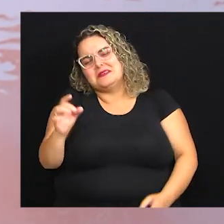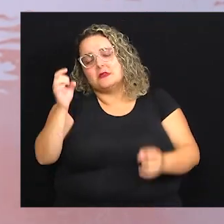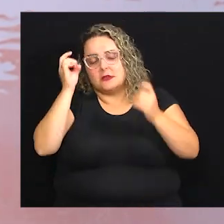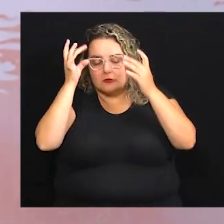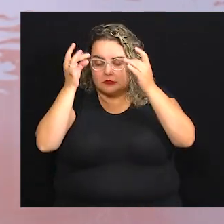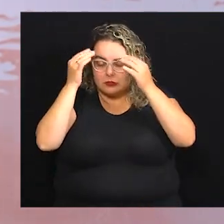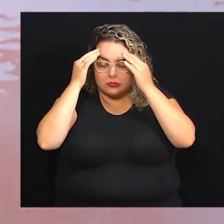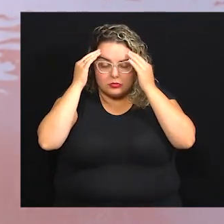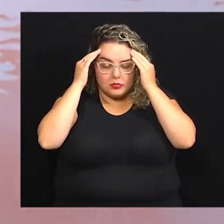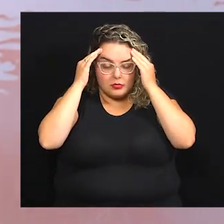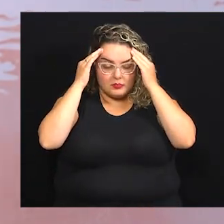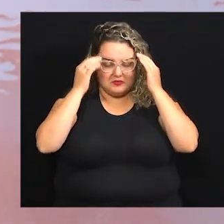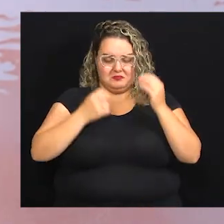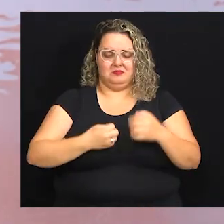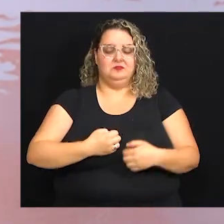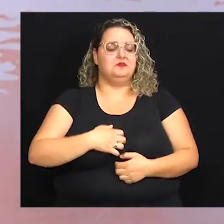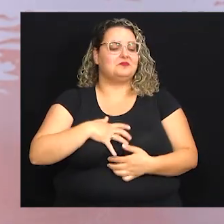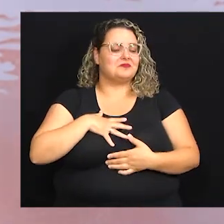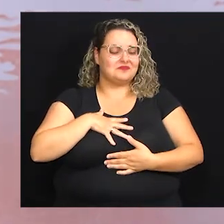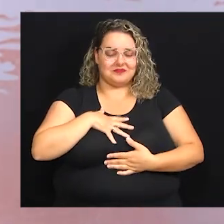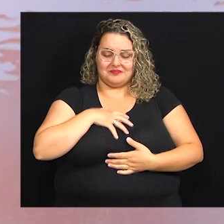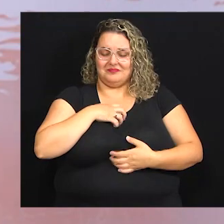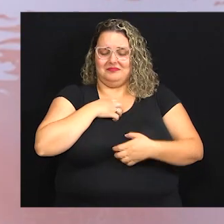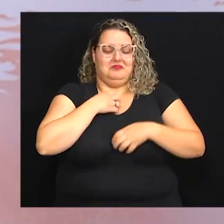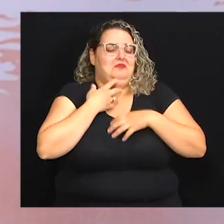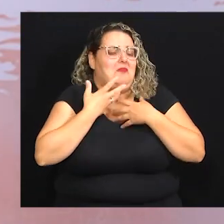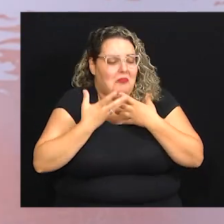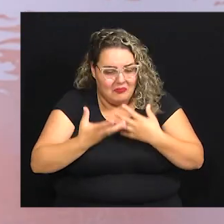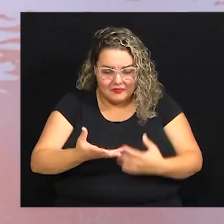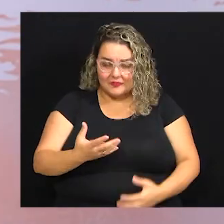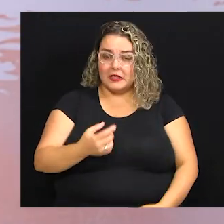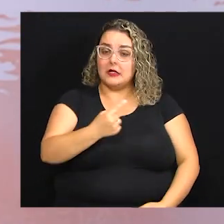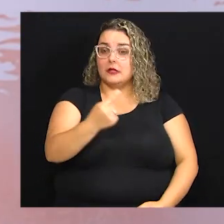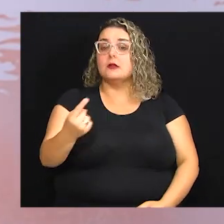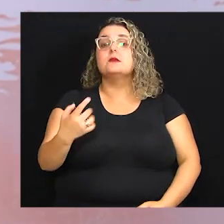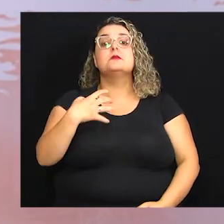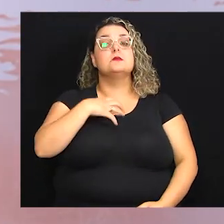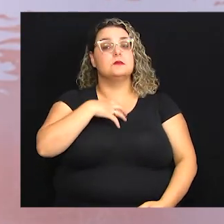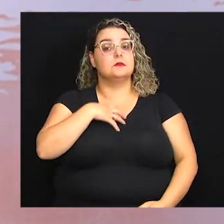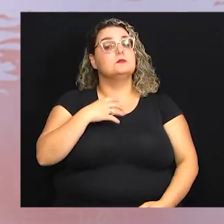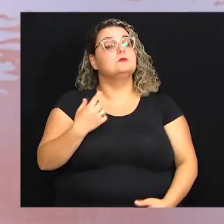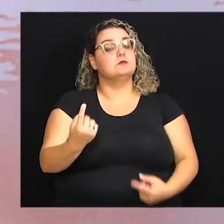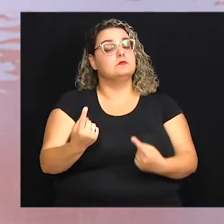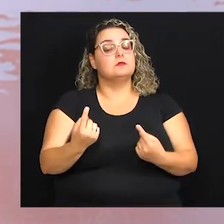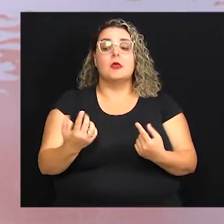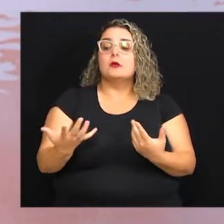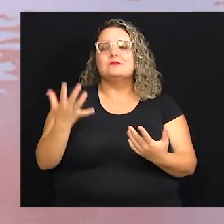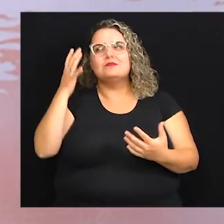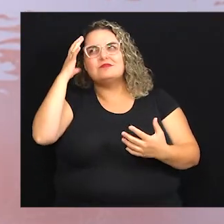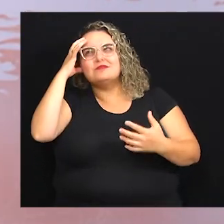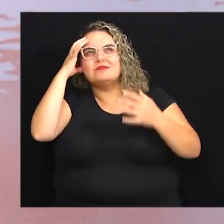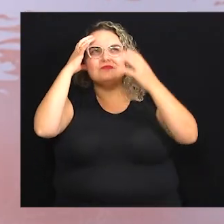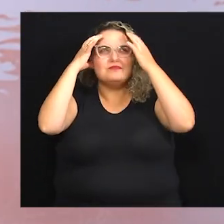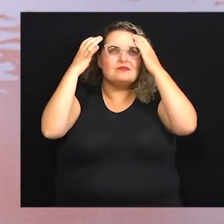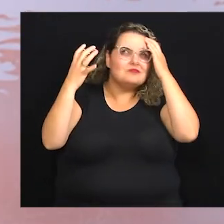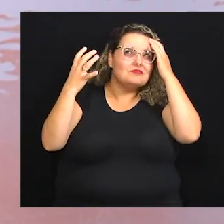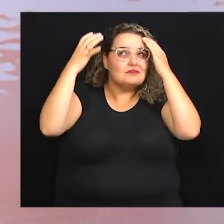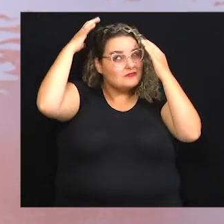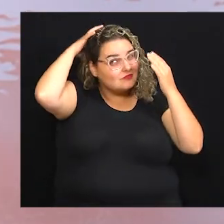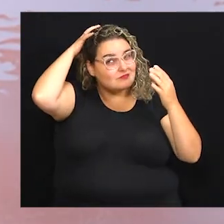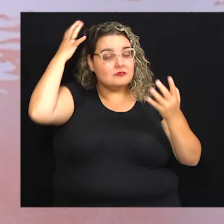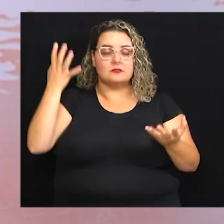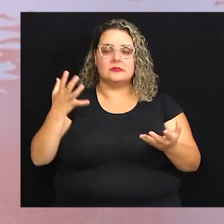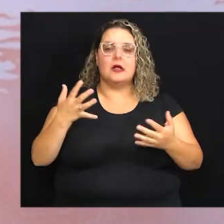tá incomodando, tomei remédio, tô com ânsia de vômito. Cada um sente dor de cabeça de um jeito diferente, em um lado diferente, mas o fato